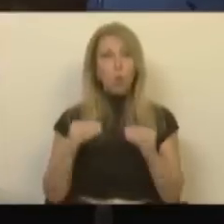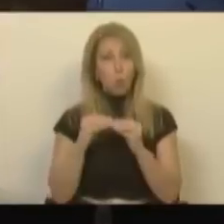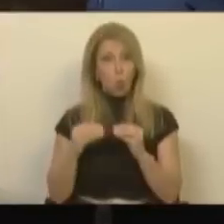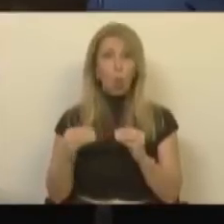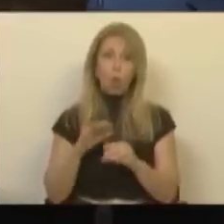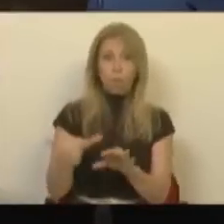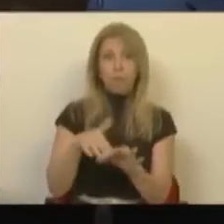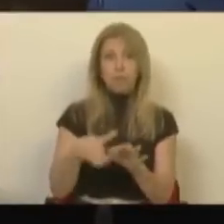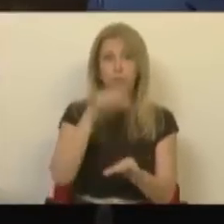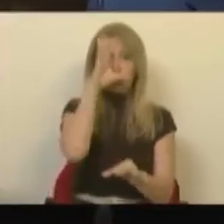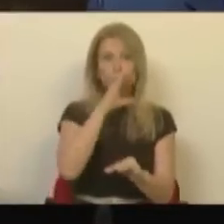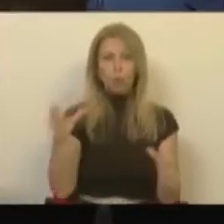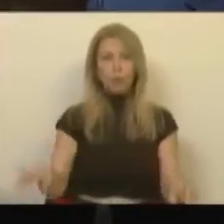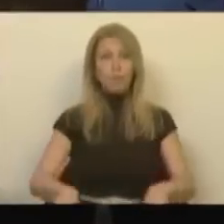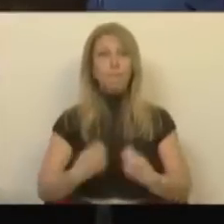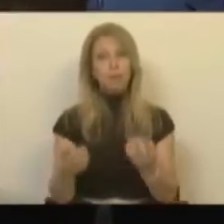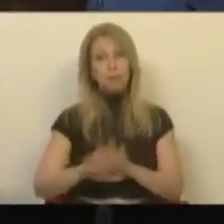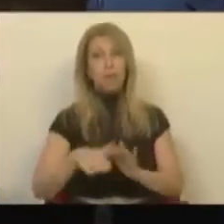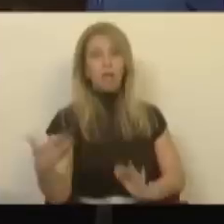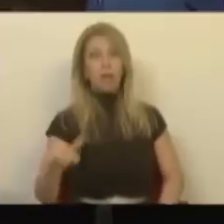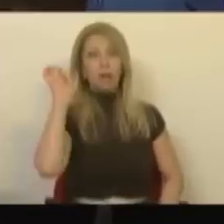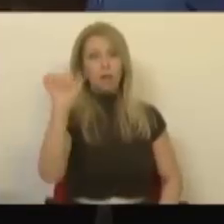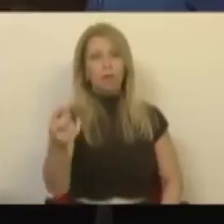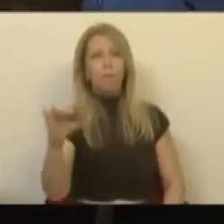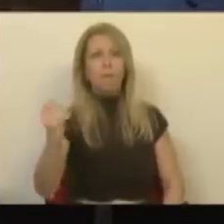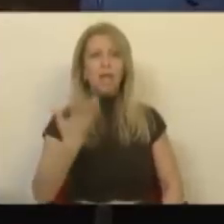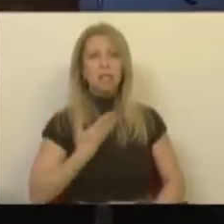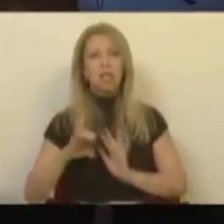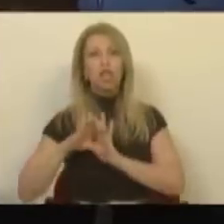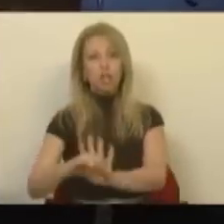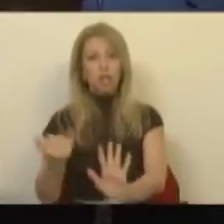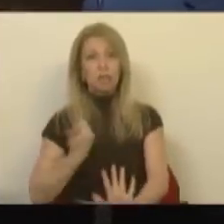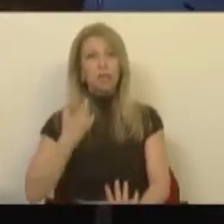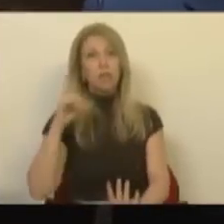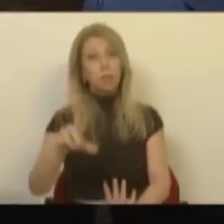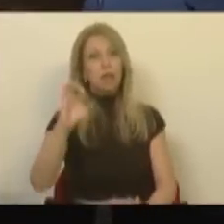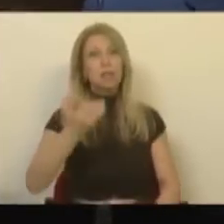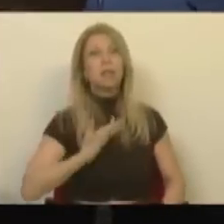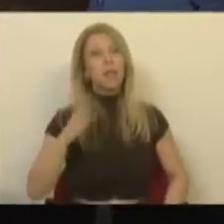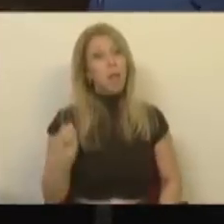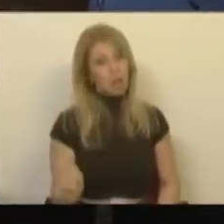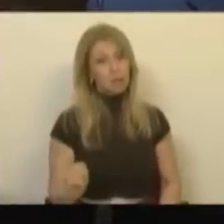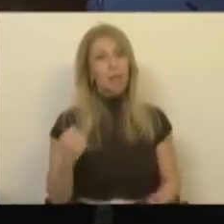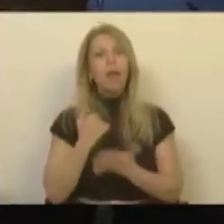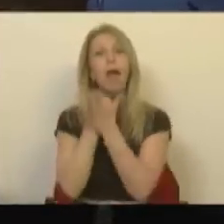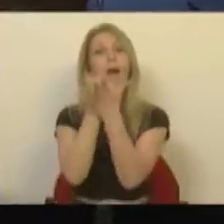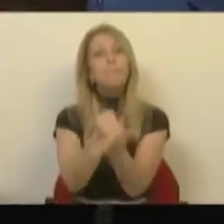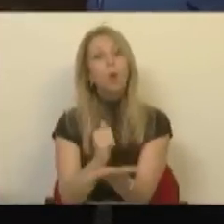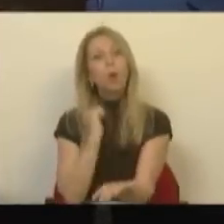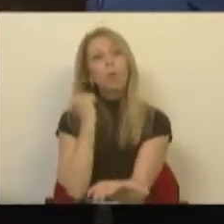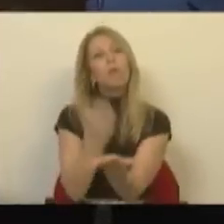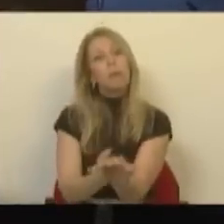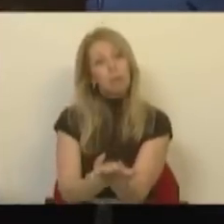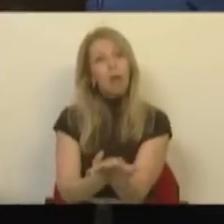e que dos partidos à sua direita PSD chega iniciativa liberal e CDs que apoiam e querem intensificar